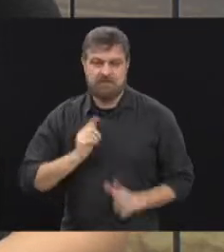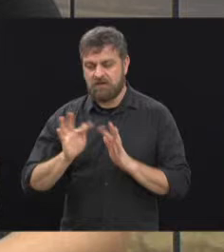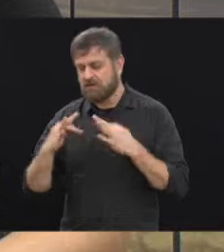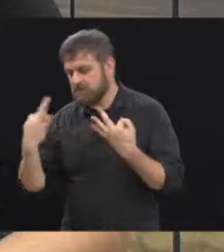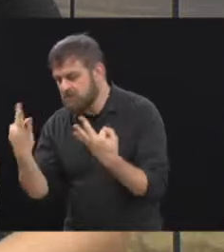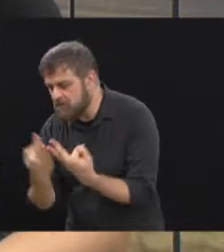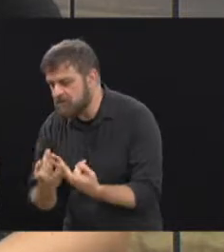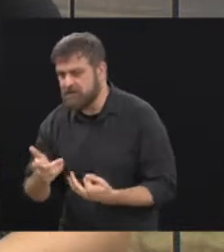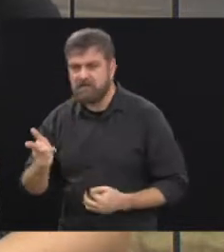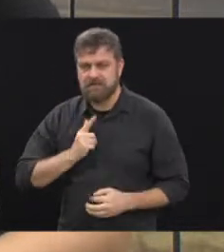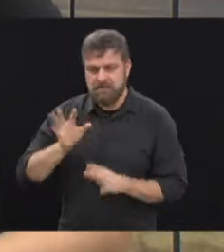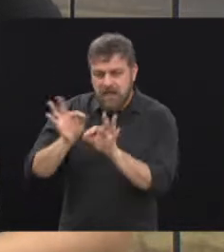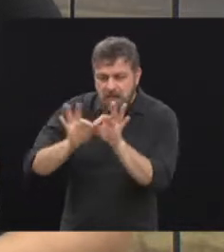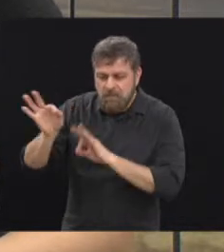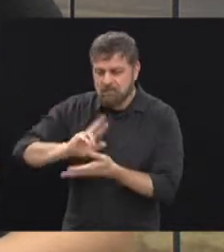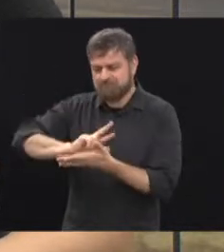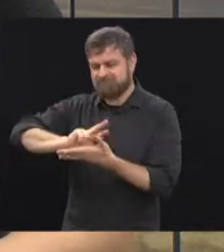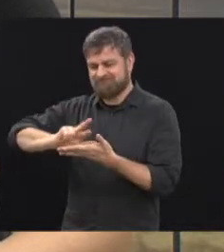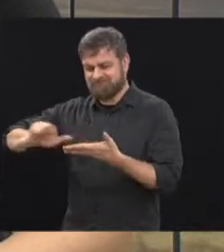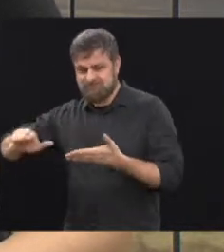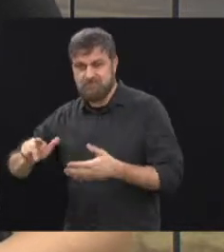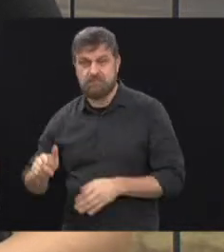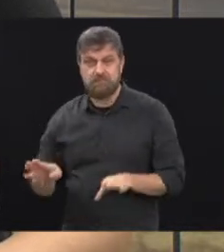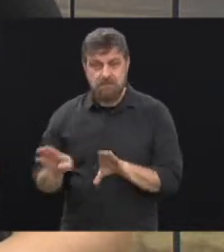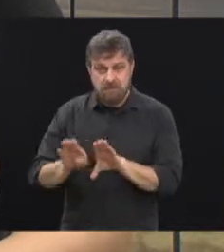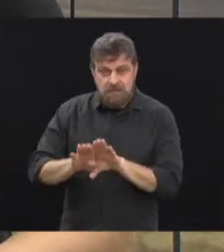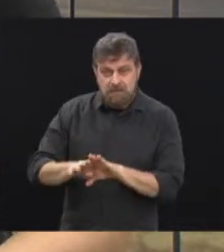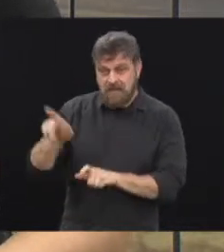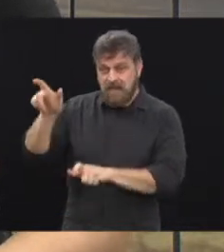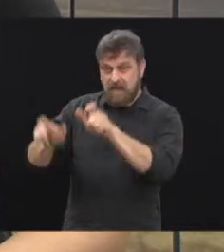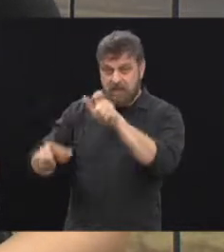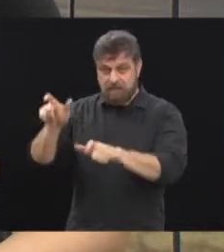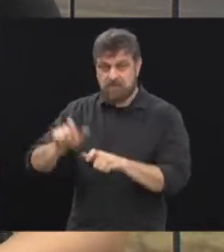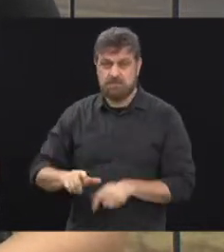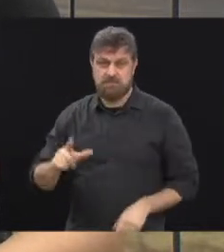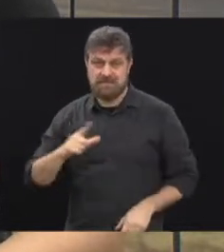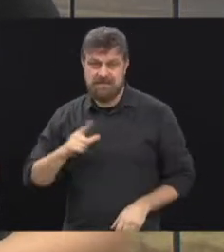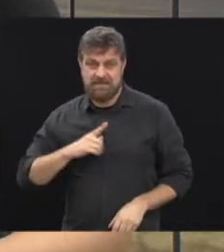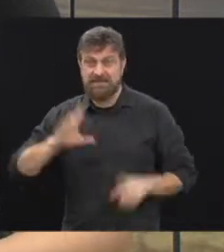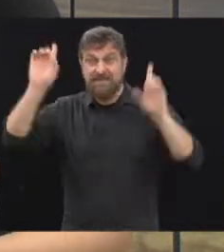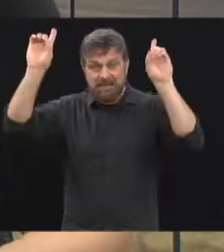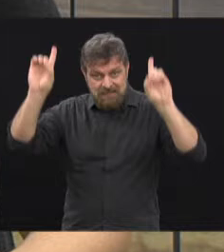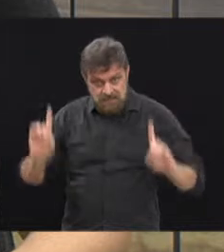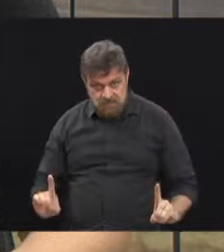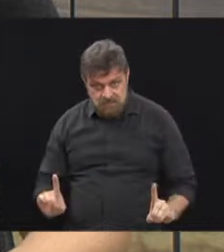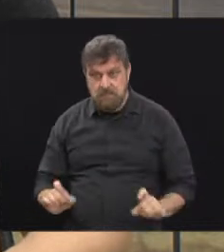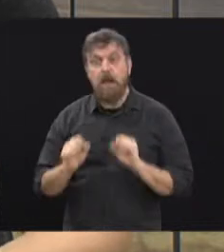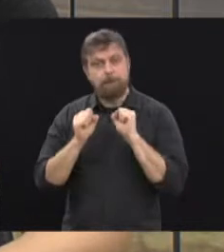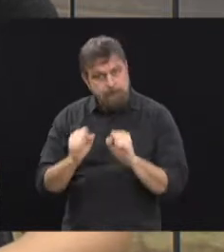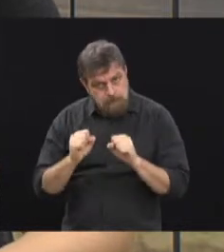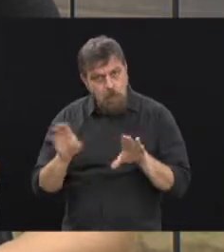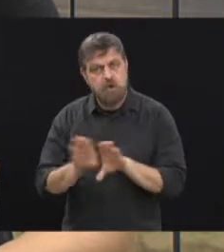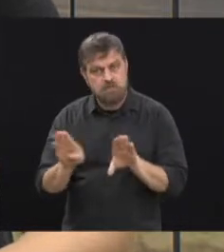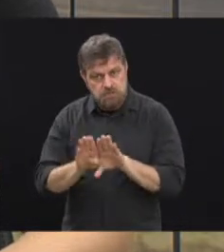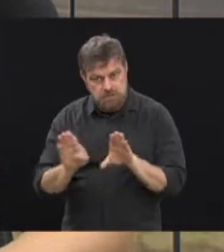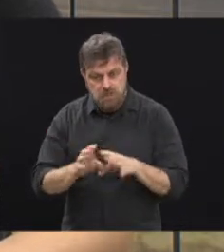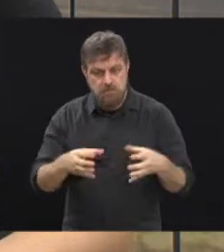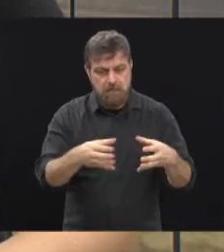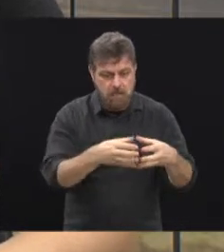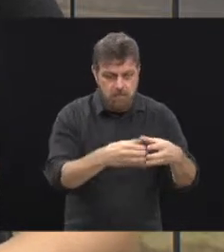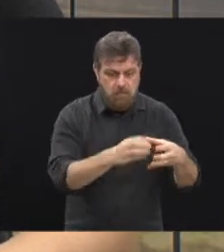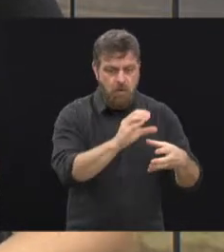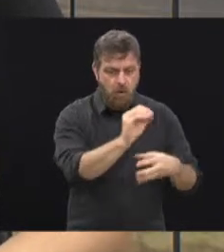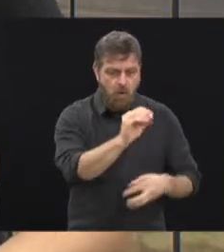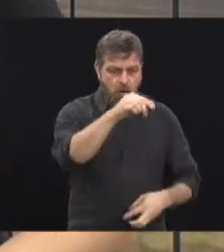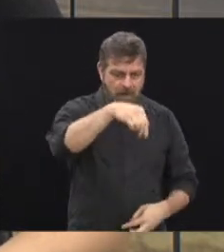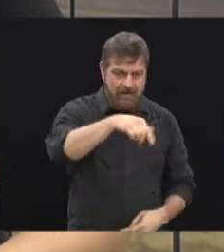a gente aceita vários projetos, inclusive quem tem algum cuidado especial, alguma deficiência, também tem um jeito de chegar na ONG de